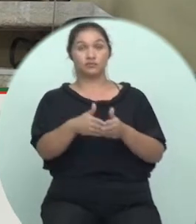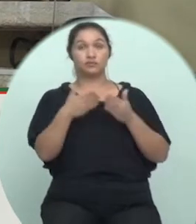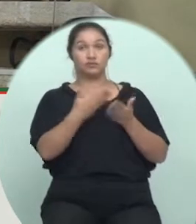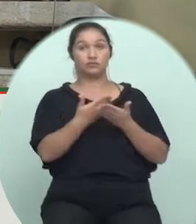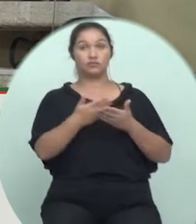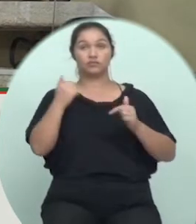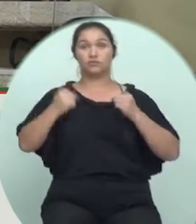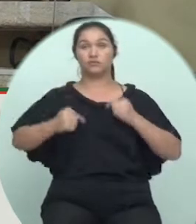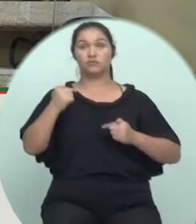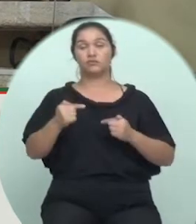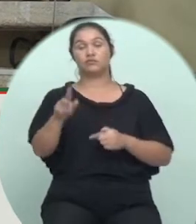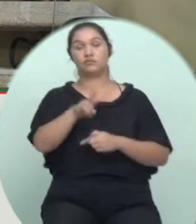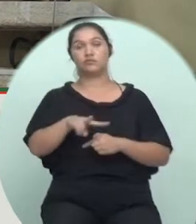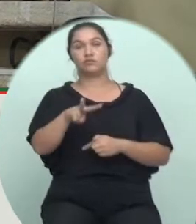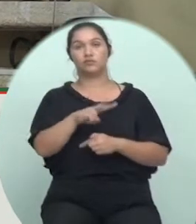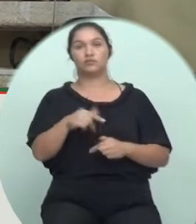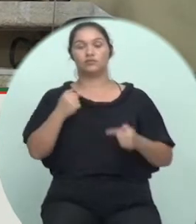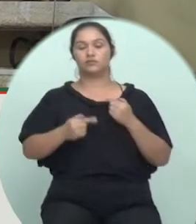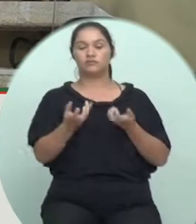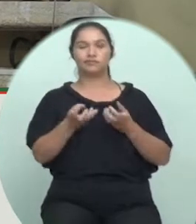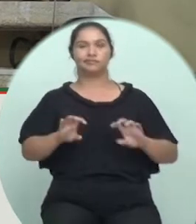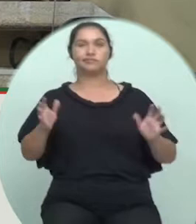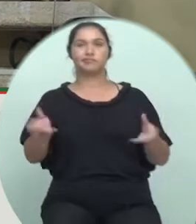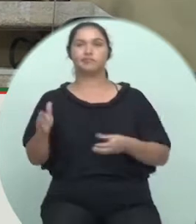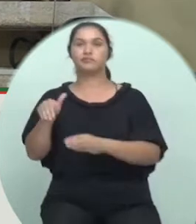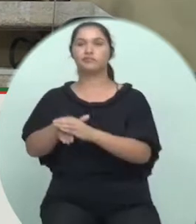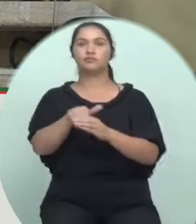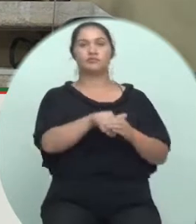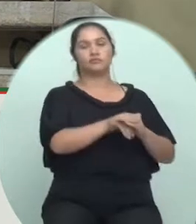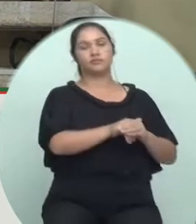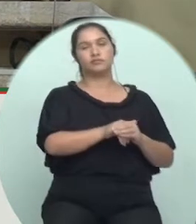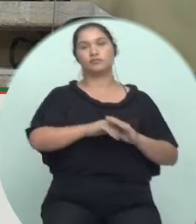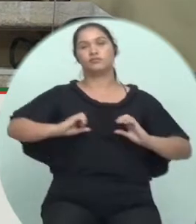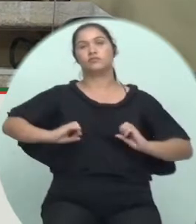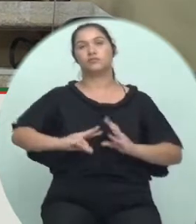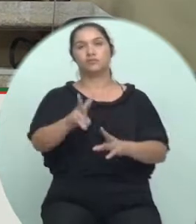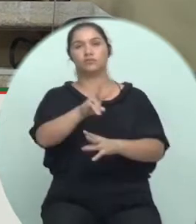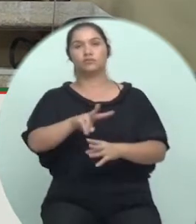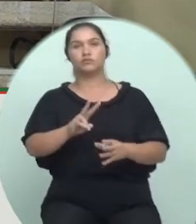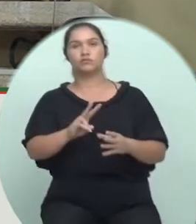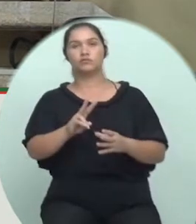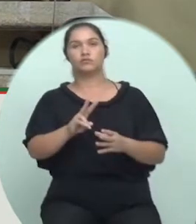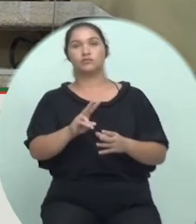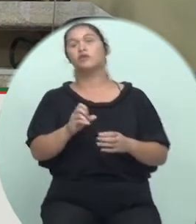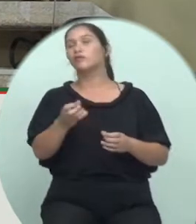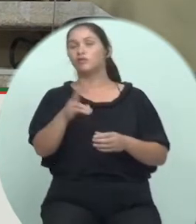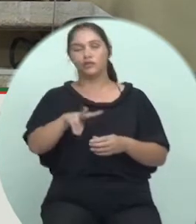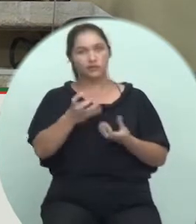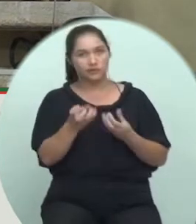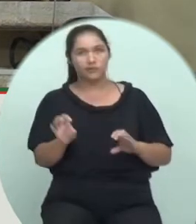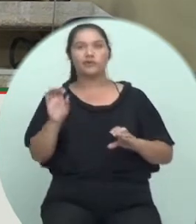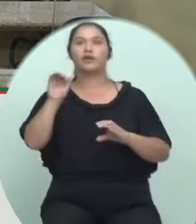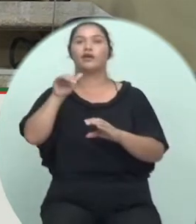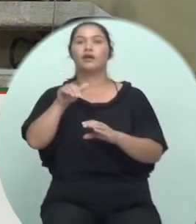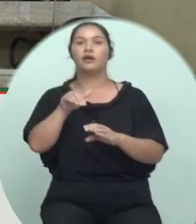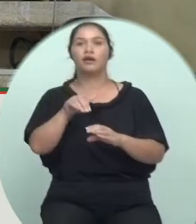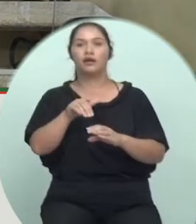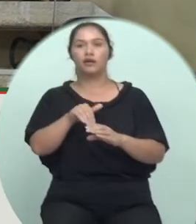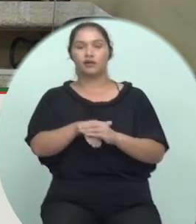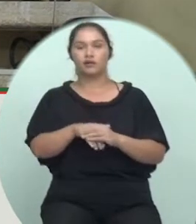discussão. Não havendo quem queira discutir, está em votação. Os contrários se manifestem. Aprovado por unanimidade.